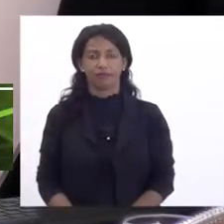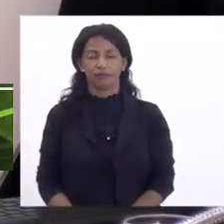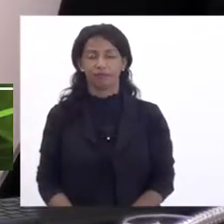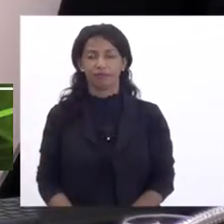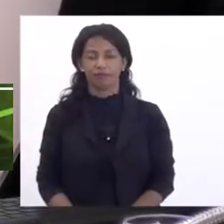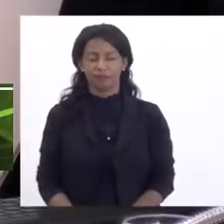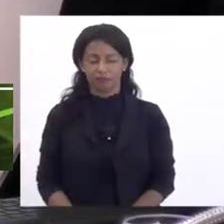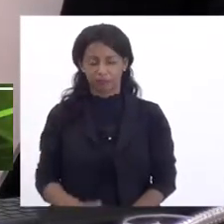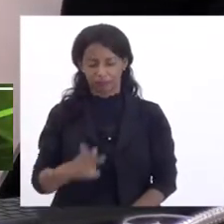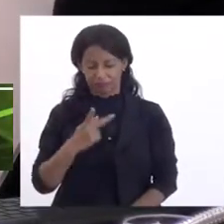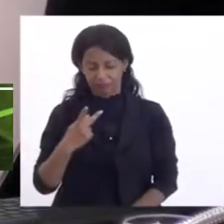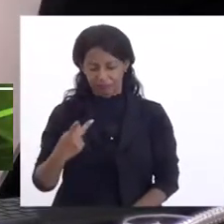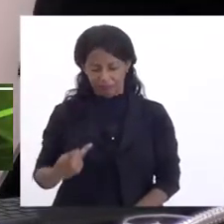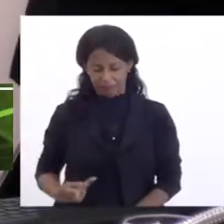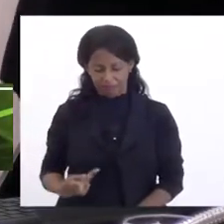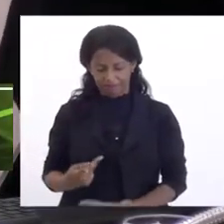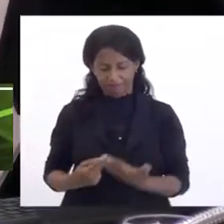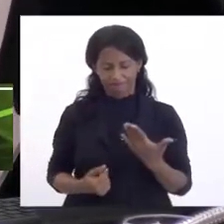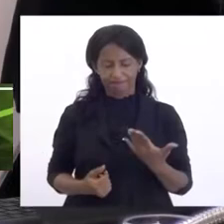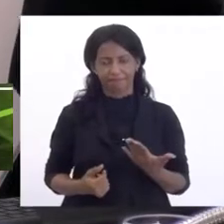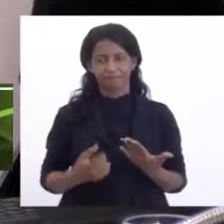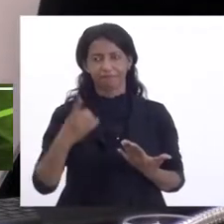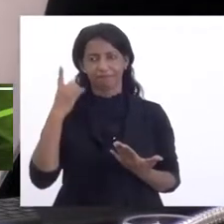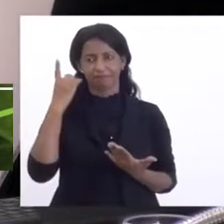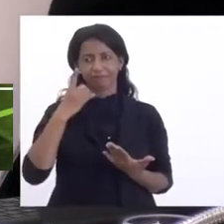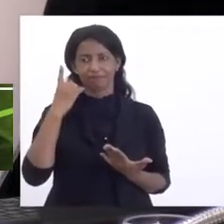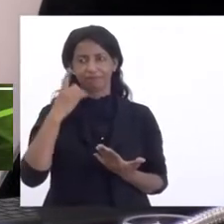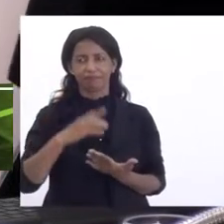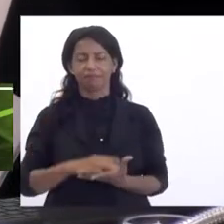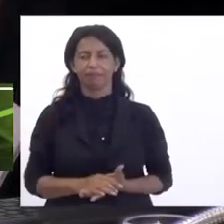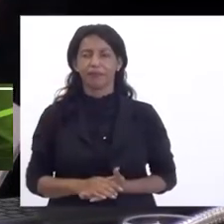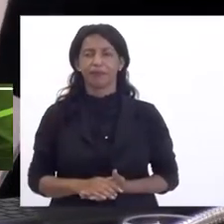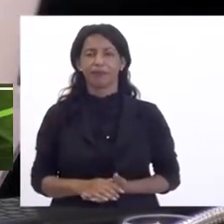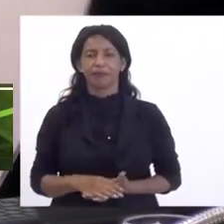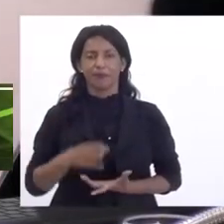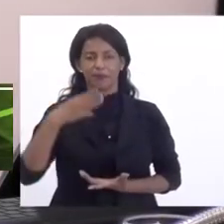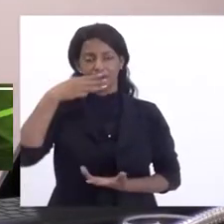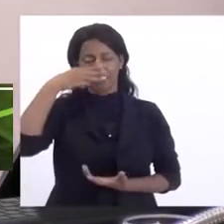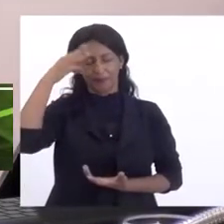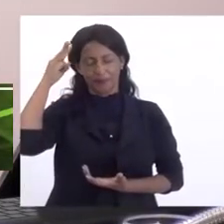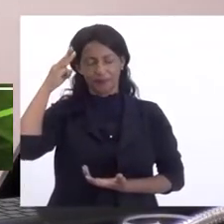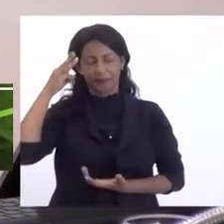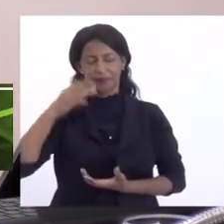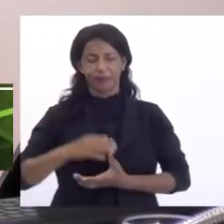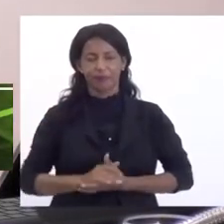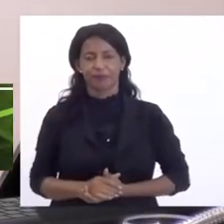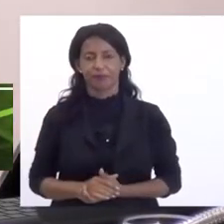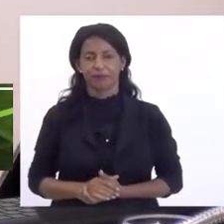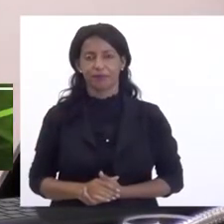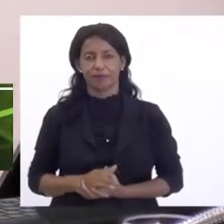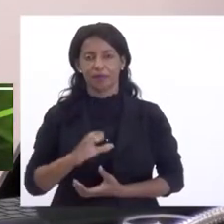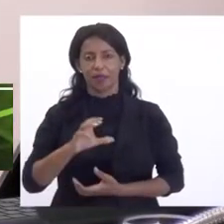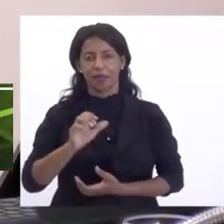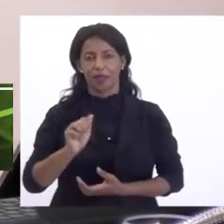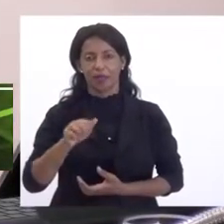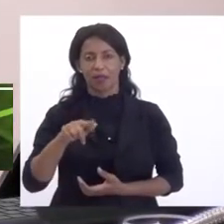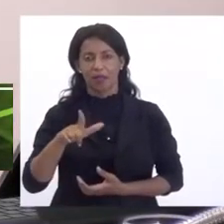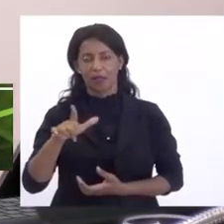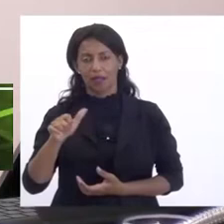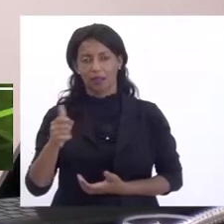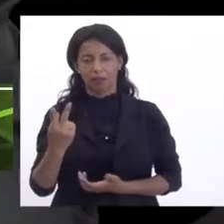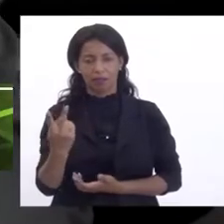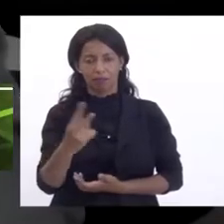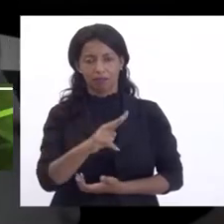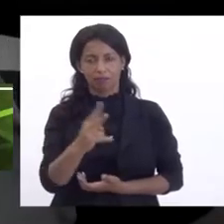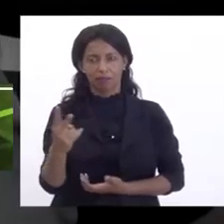Senhor presidente, nobre deputado Márcio Canella, e demais